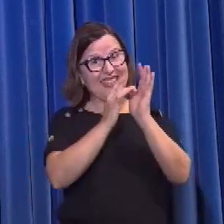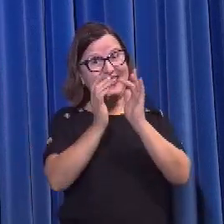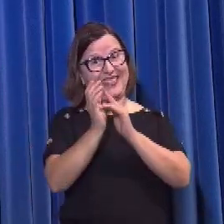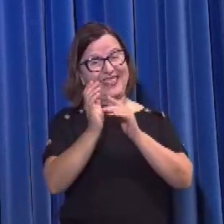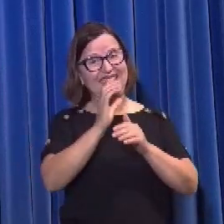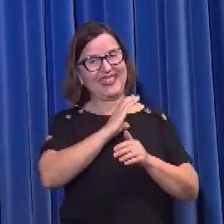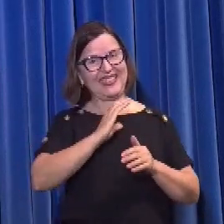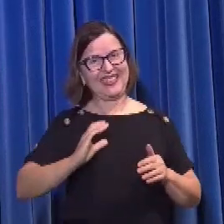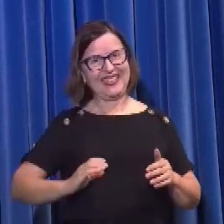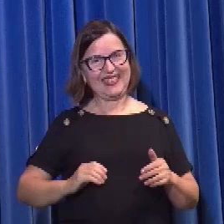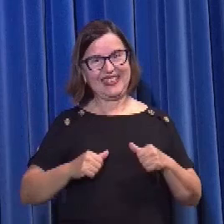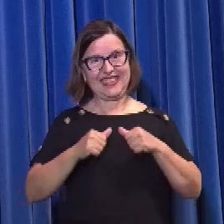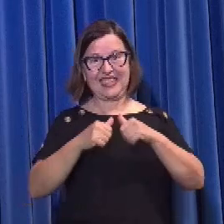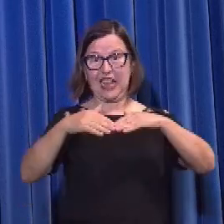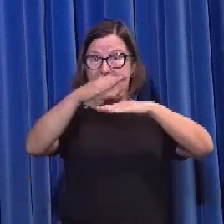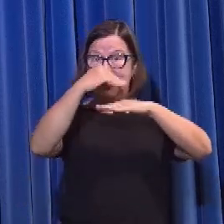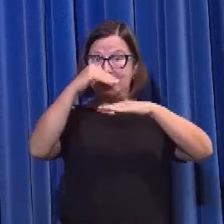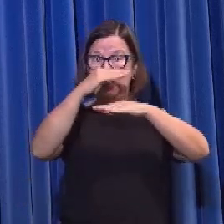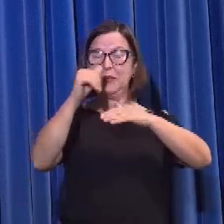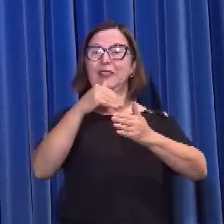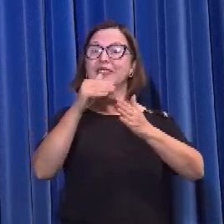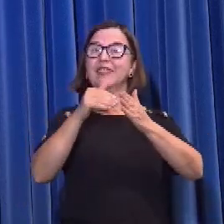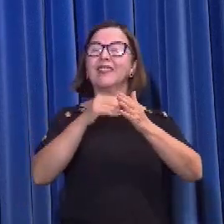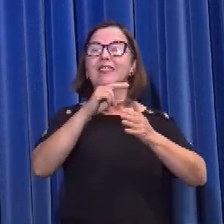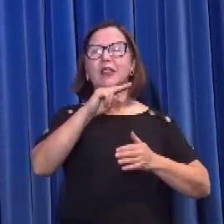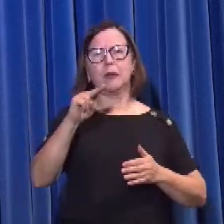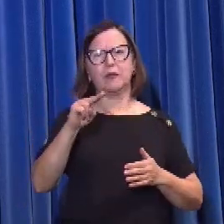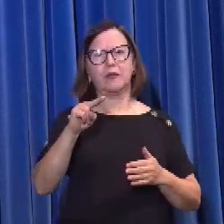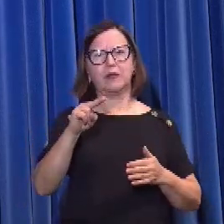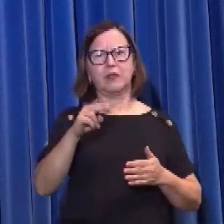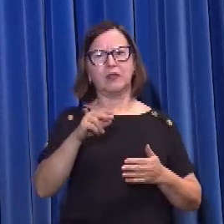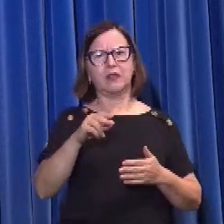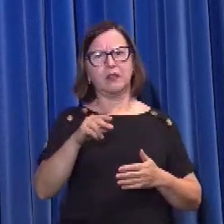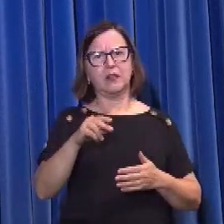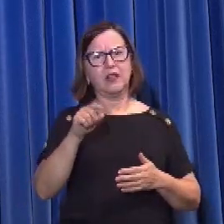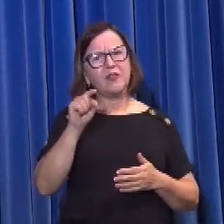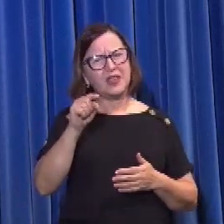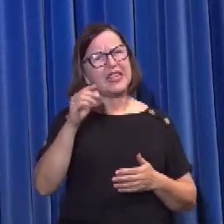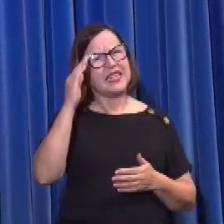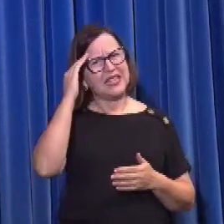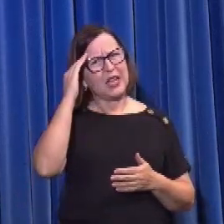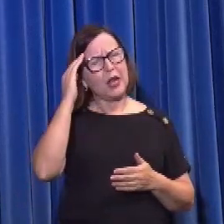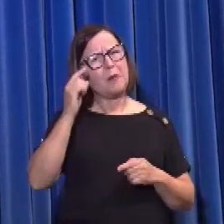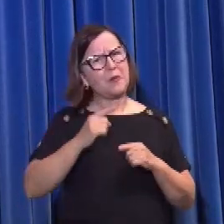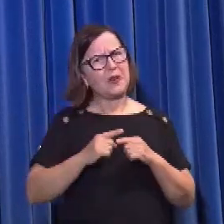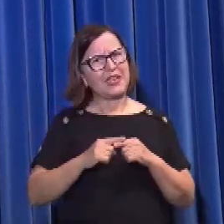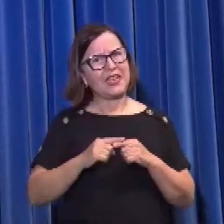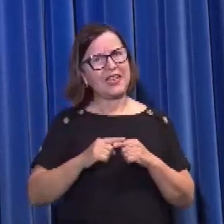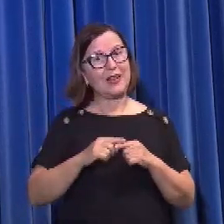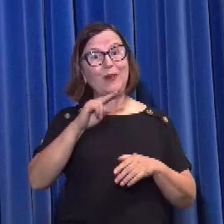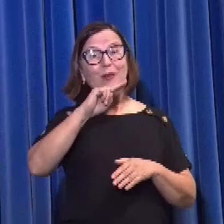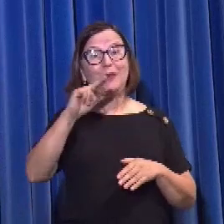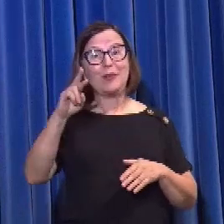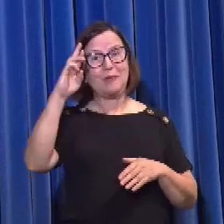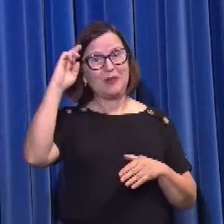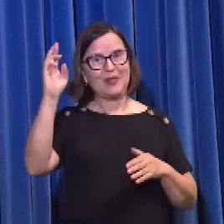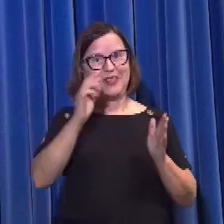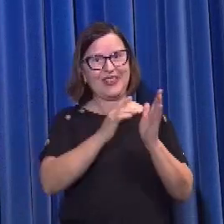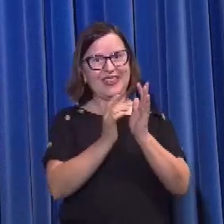de todo nome. Você sabe por que o nome do Senhor Jesus Cristo está acima de todo nome?